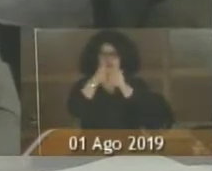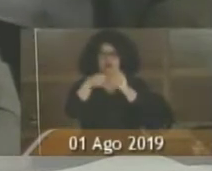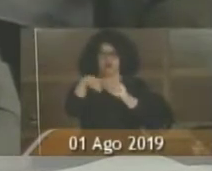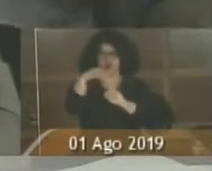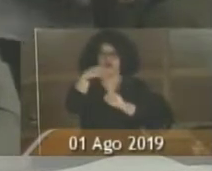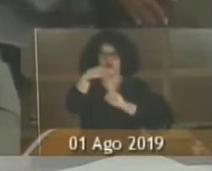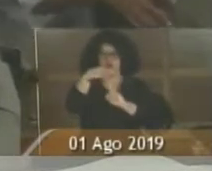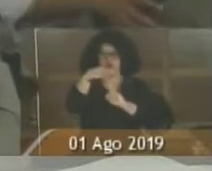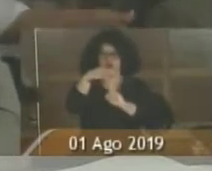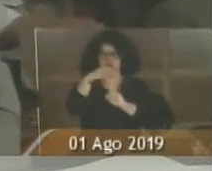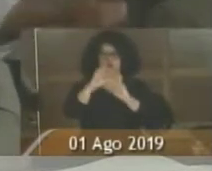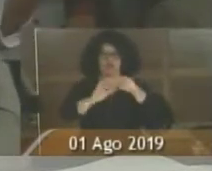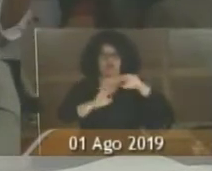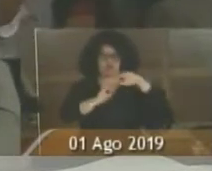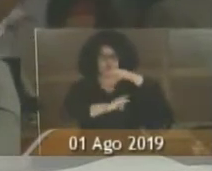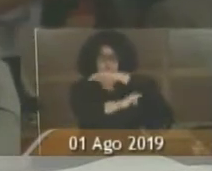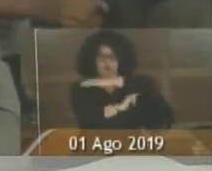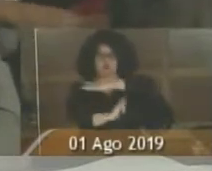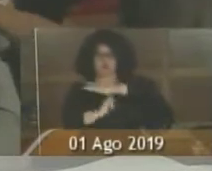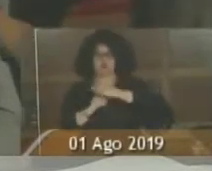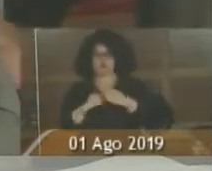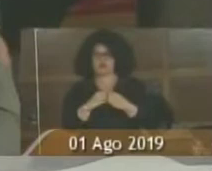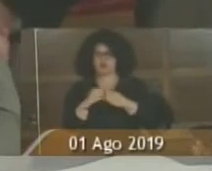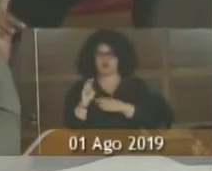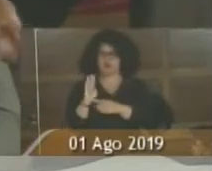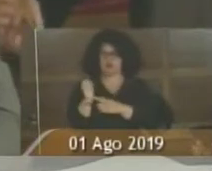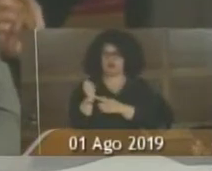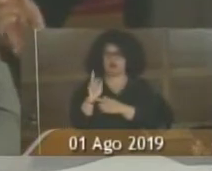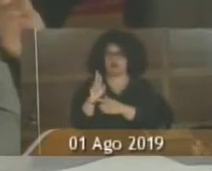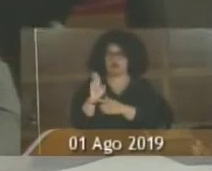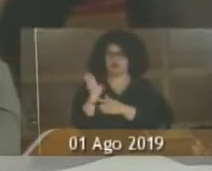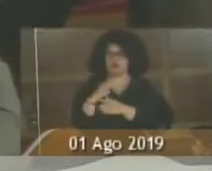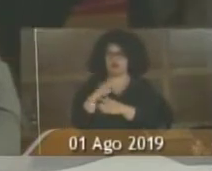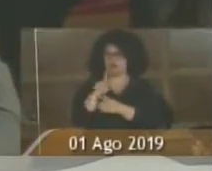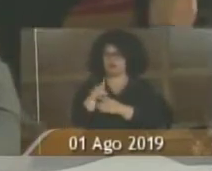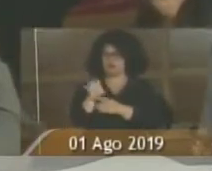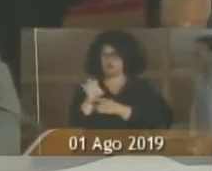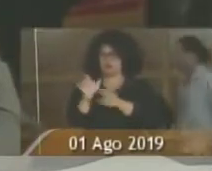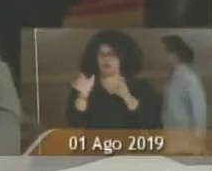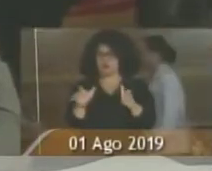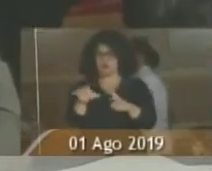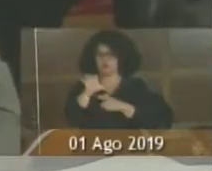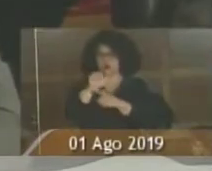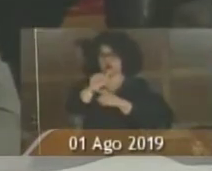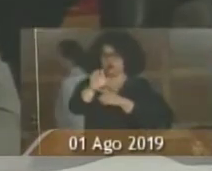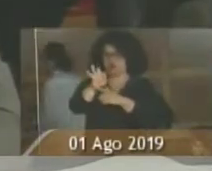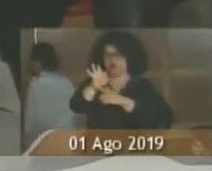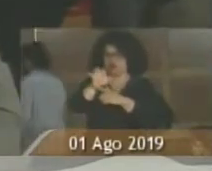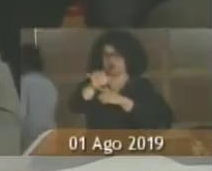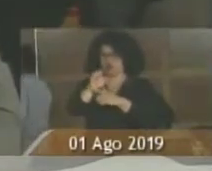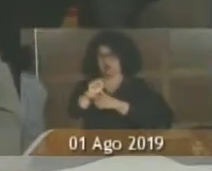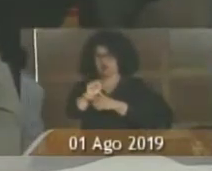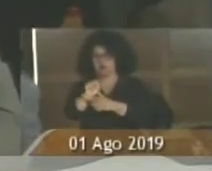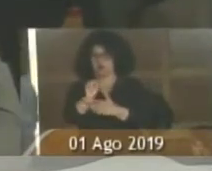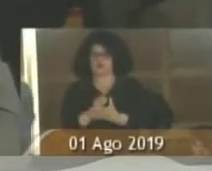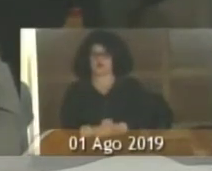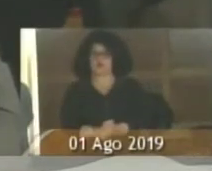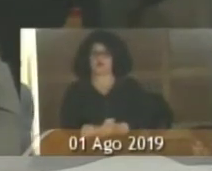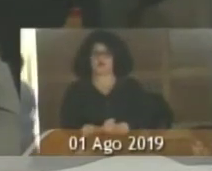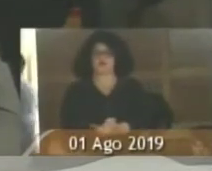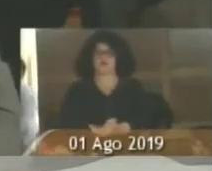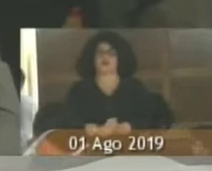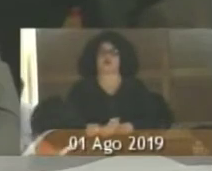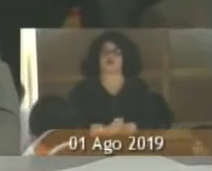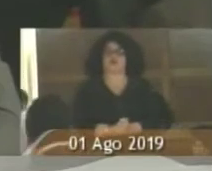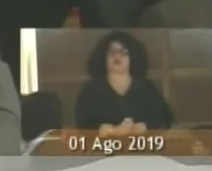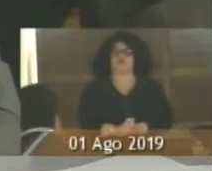que passa por baixo da ponte, próximo ao bar do Zé Rodrigues, no bairro Caetés. Indicação 1969,